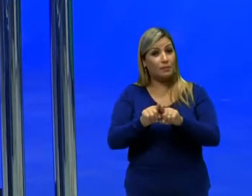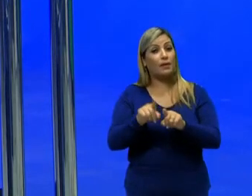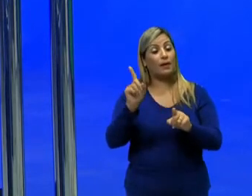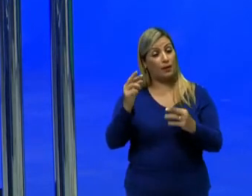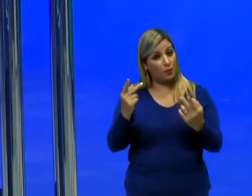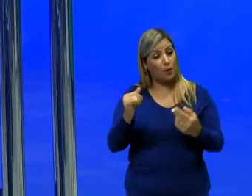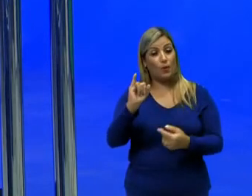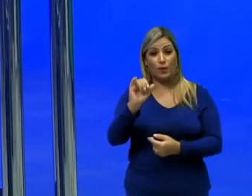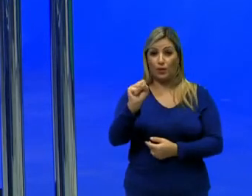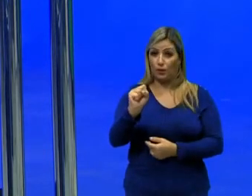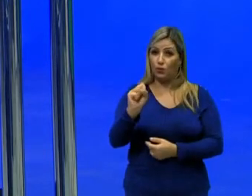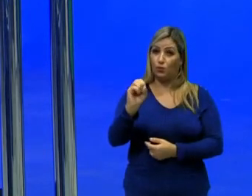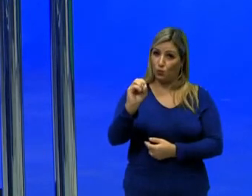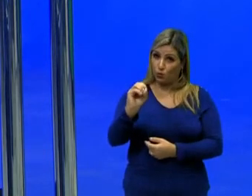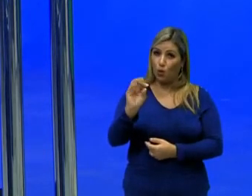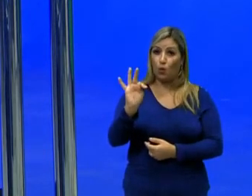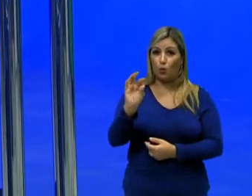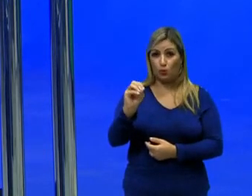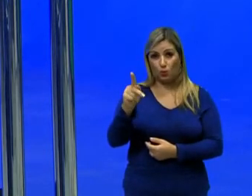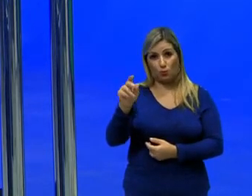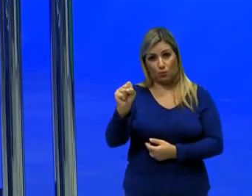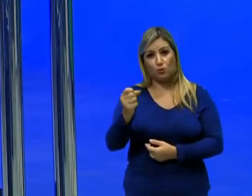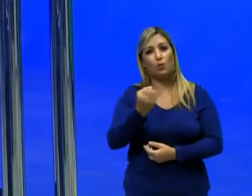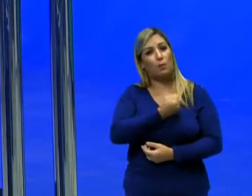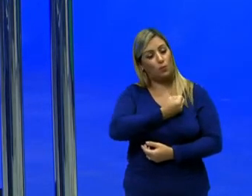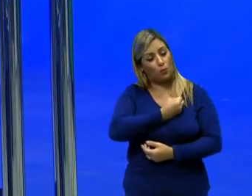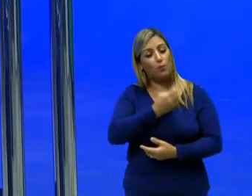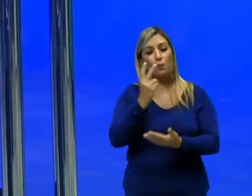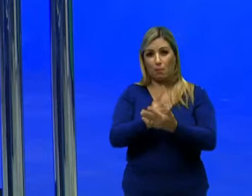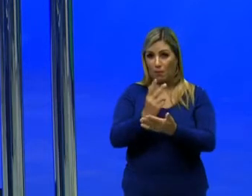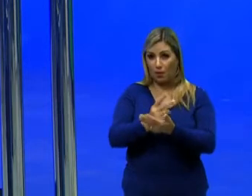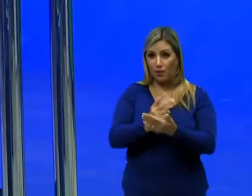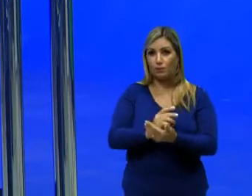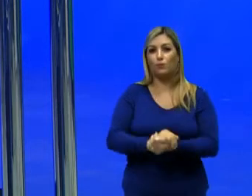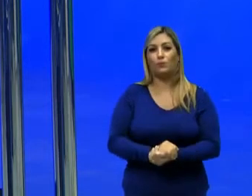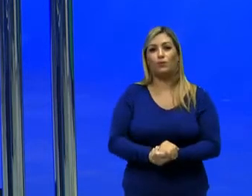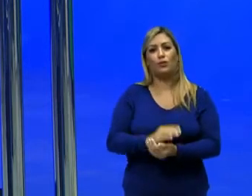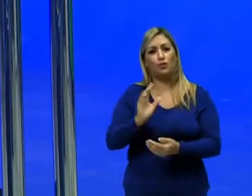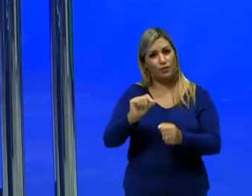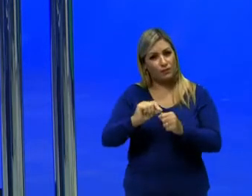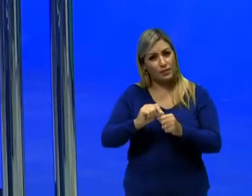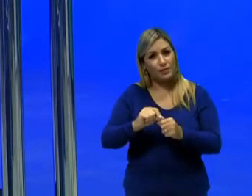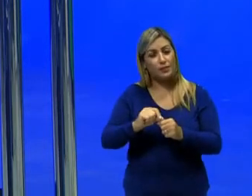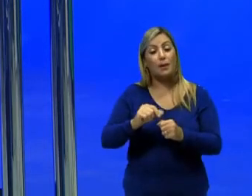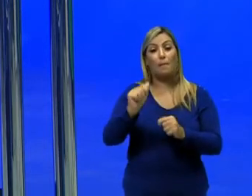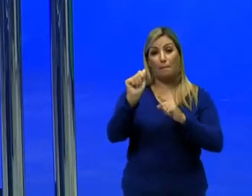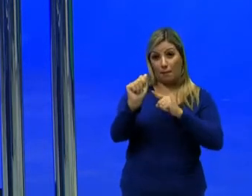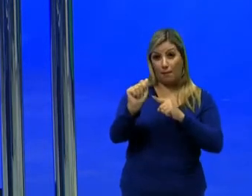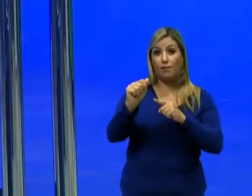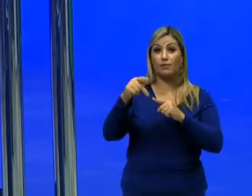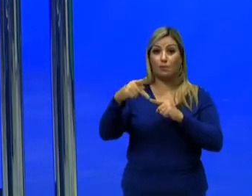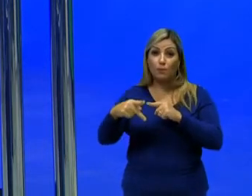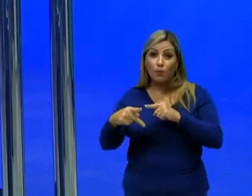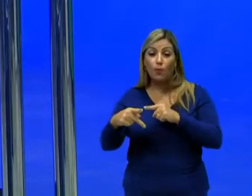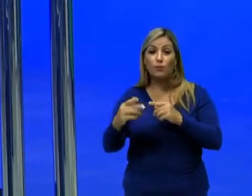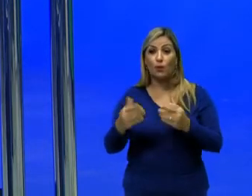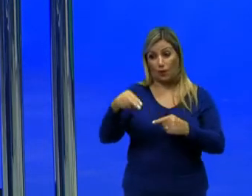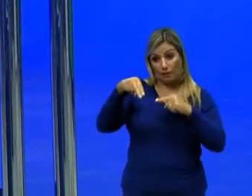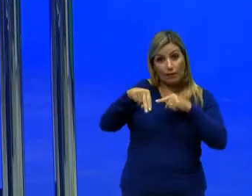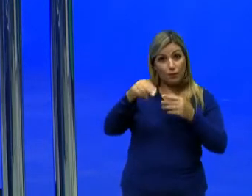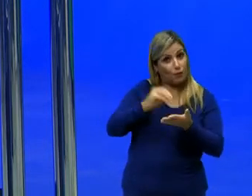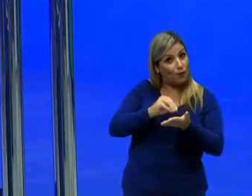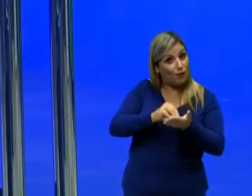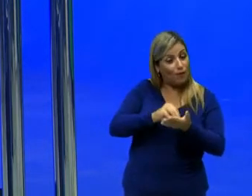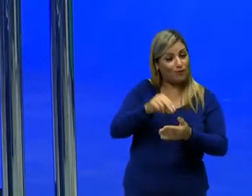são isótopos ele tem o mesmo número de prótons já fiz massa já fiz prótons agora vou fazer